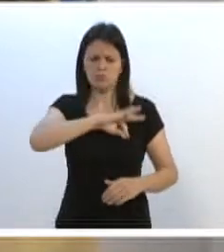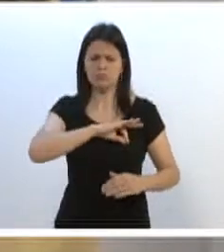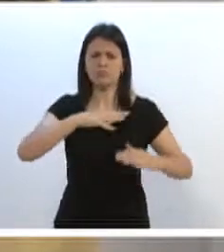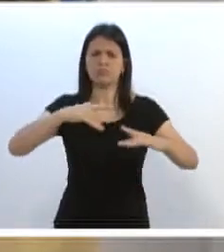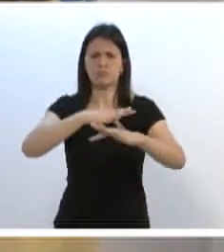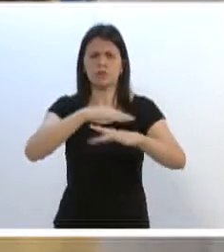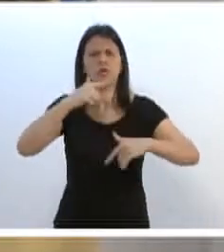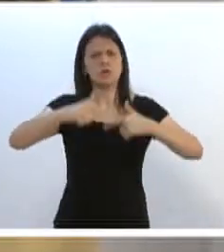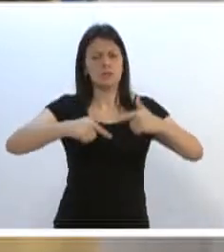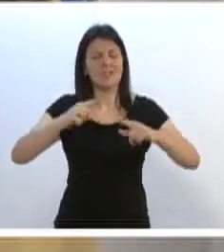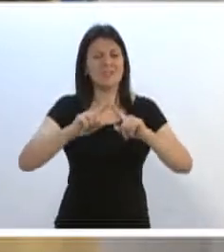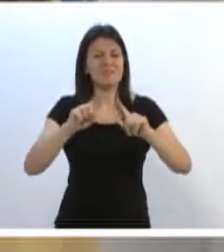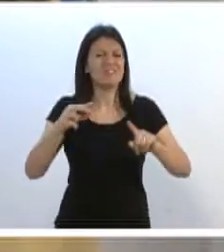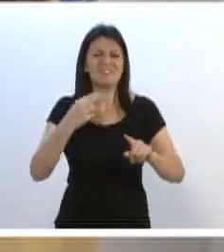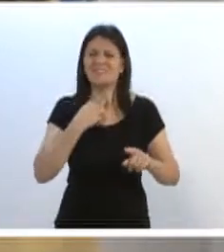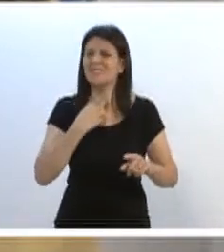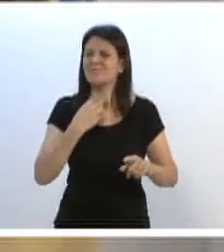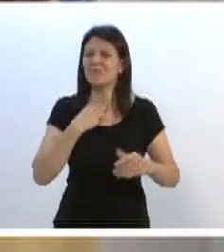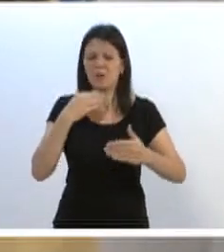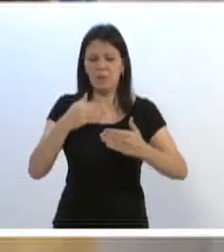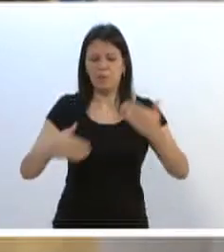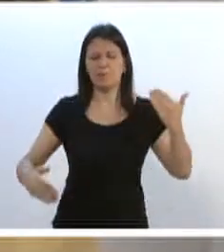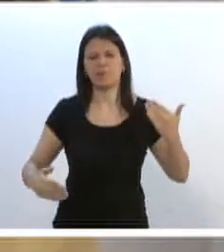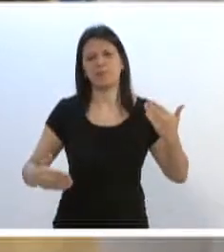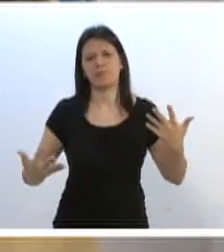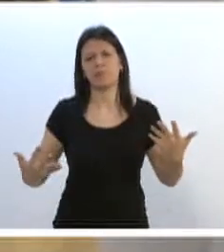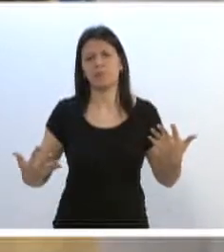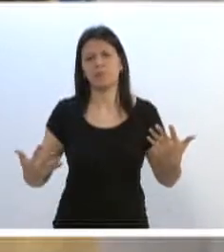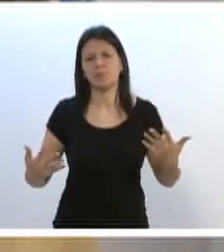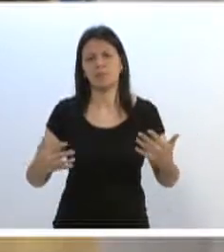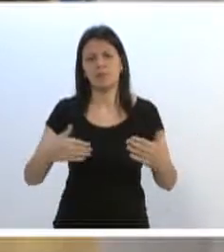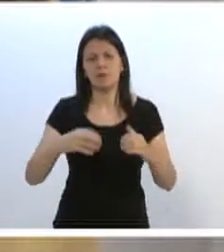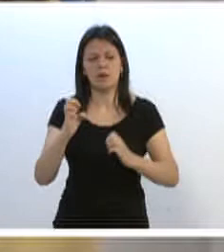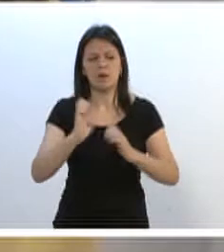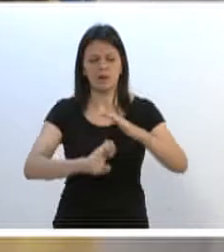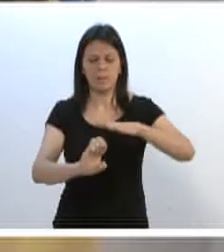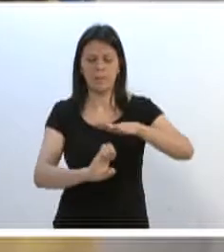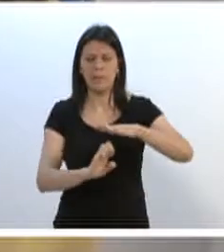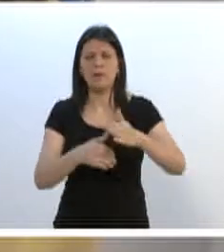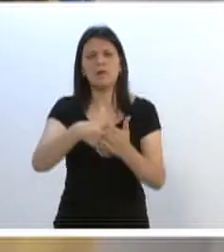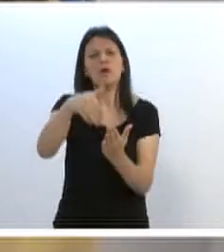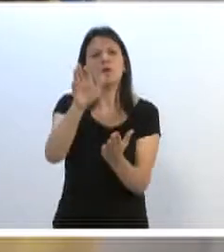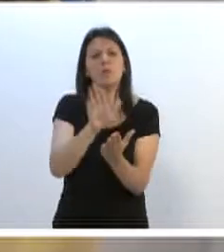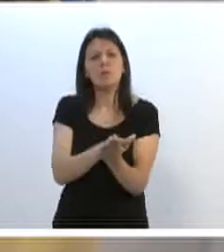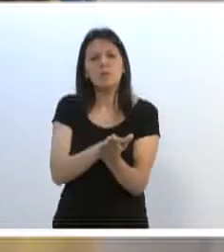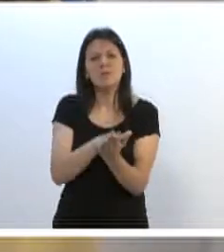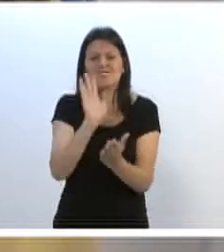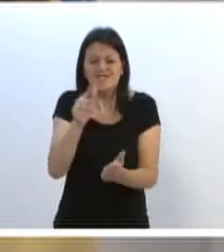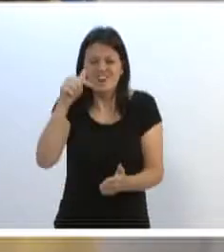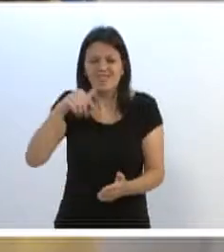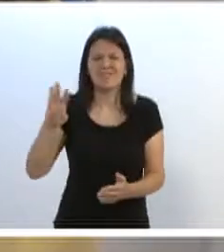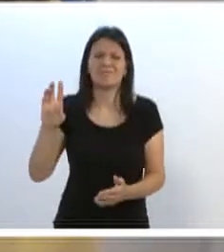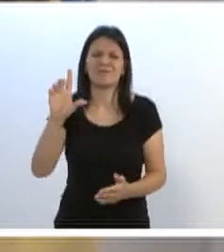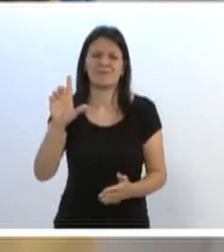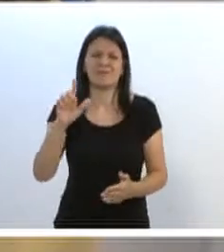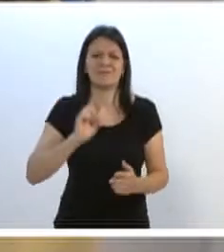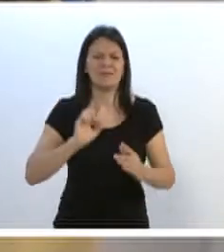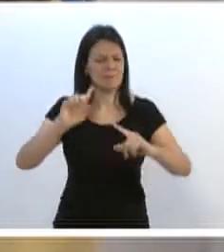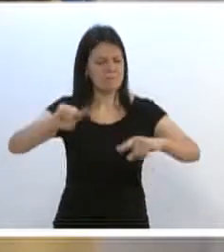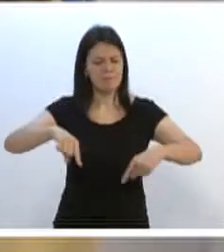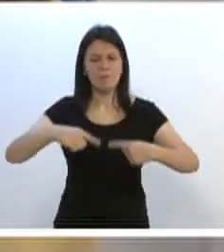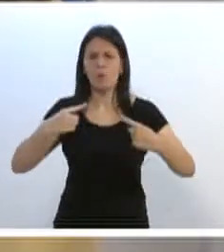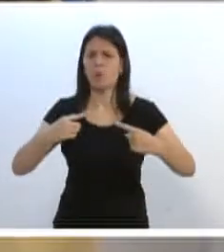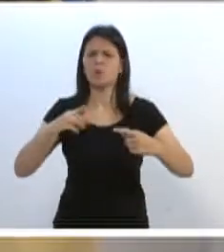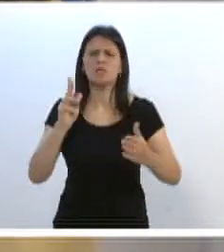trabalham. Agora, não posso concordar com a indústria da multa estabelecida no nosso município. Eu sou o contrário e